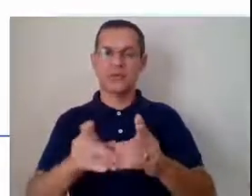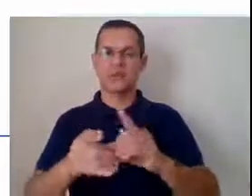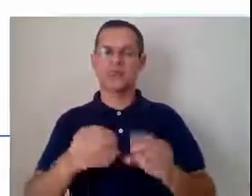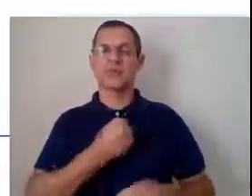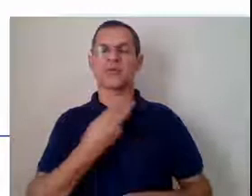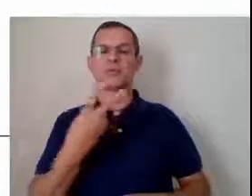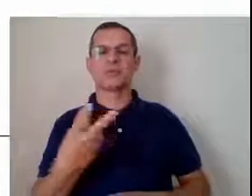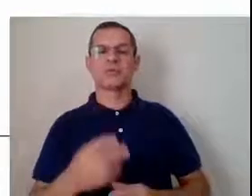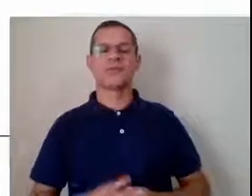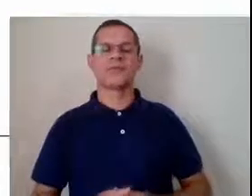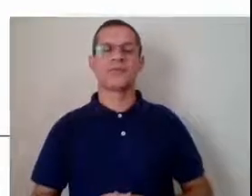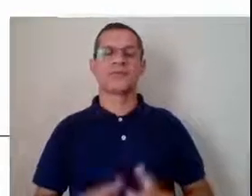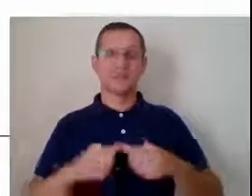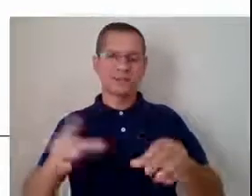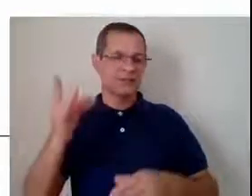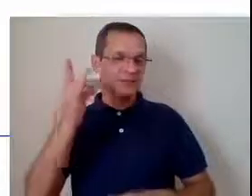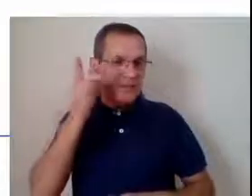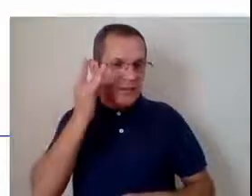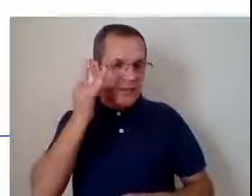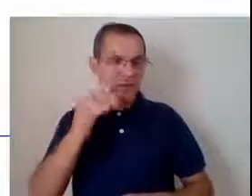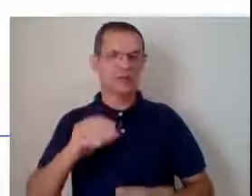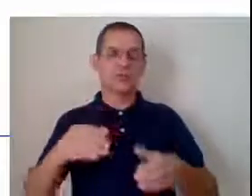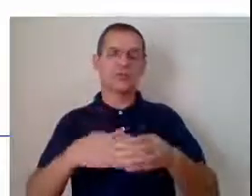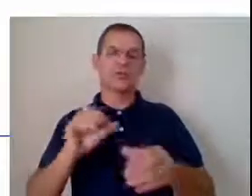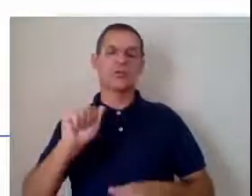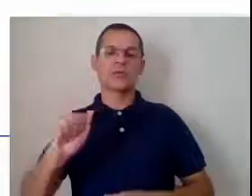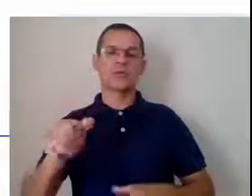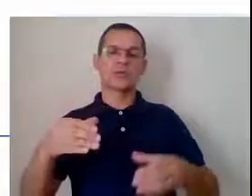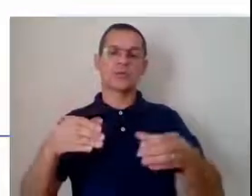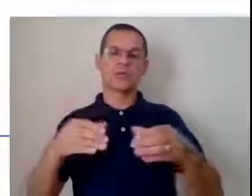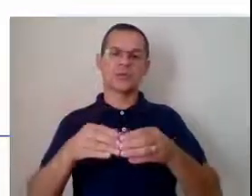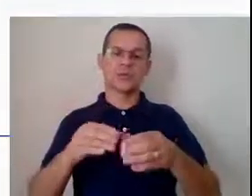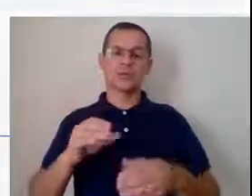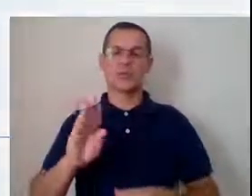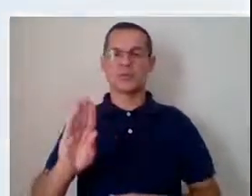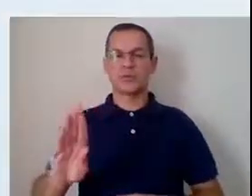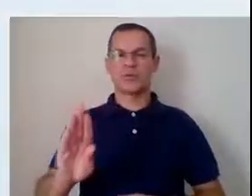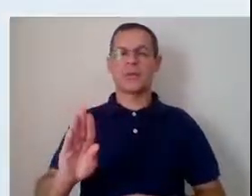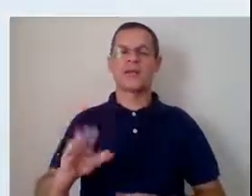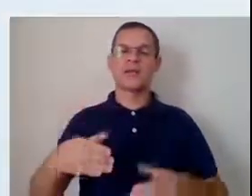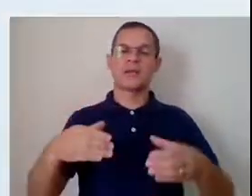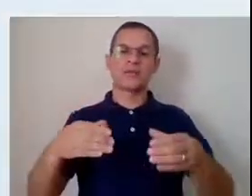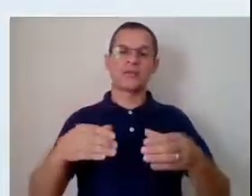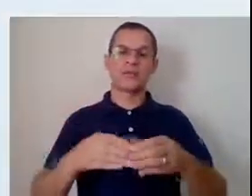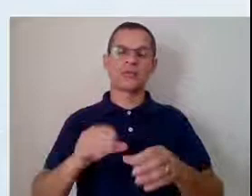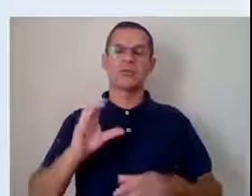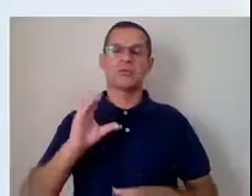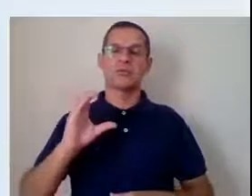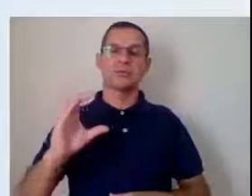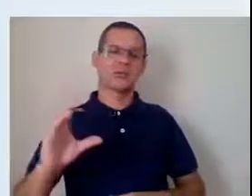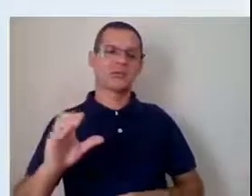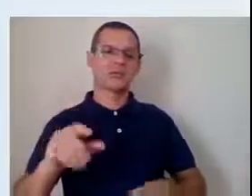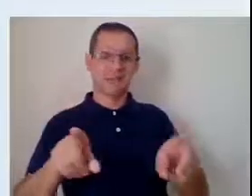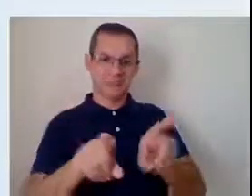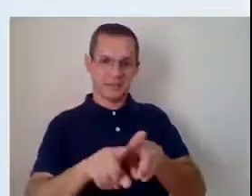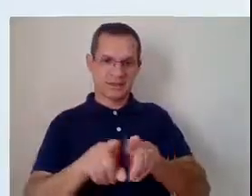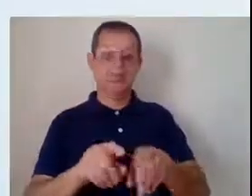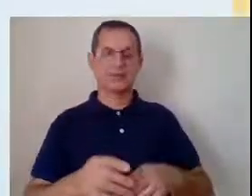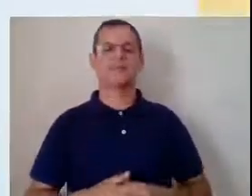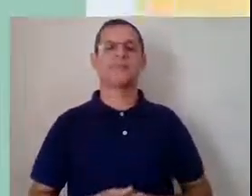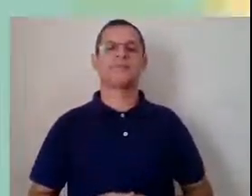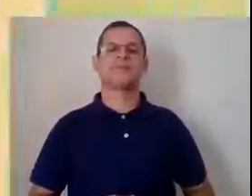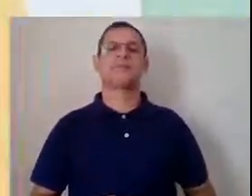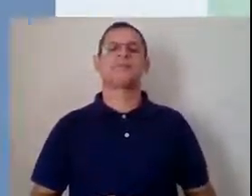número 2, que está presente tanto no conjunto A, quanto no conjunto B, quanto no conjunto C.